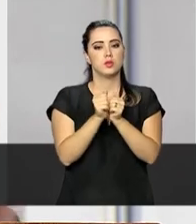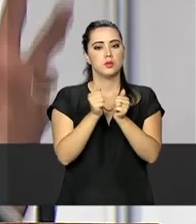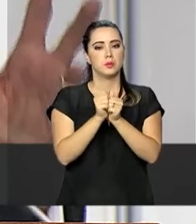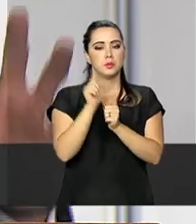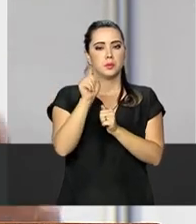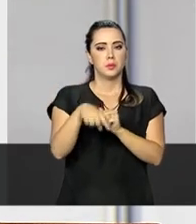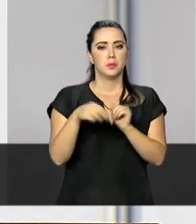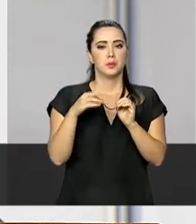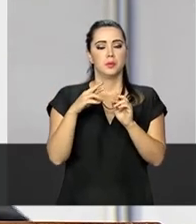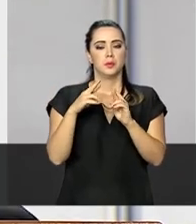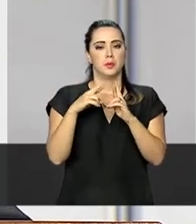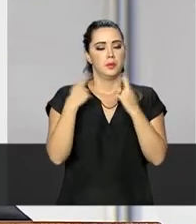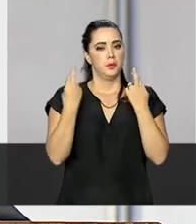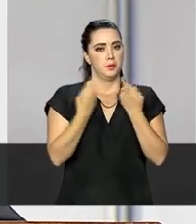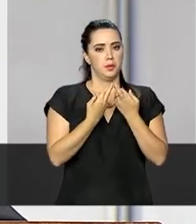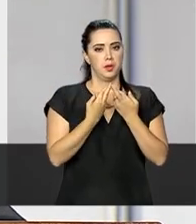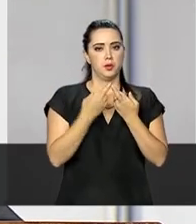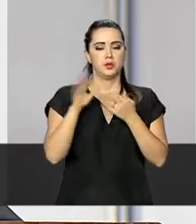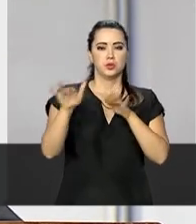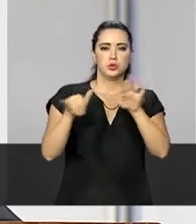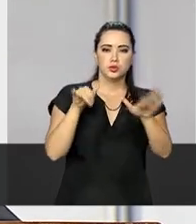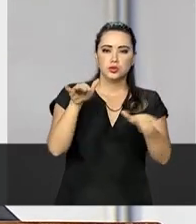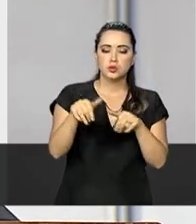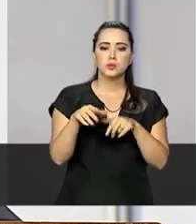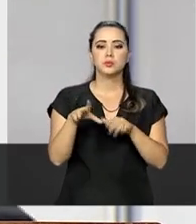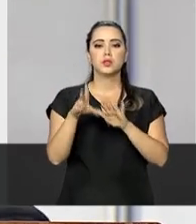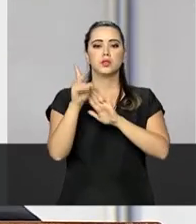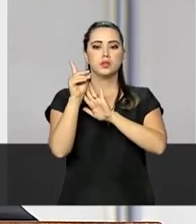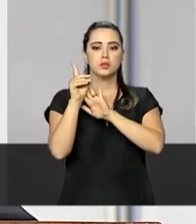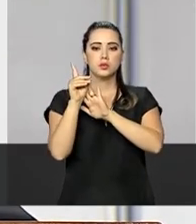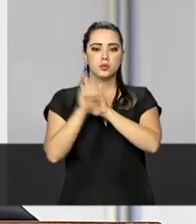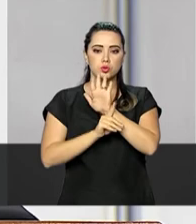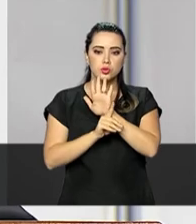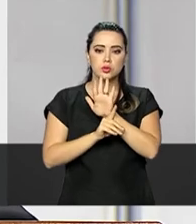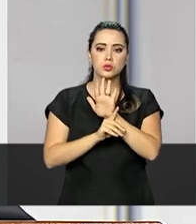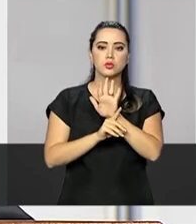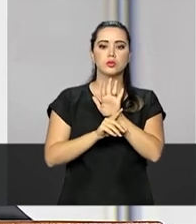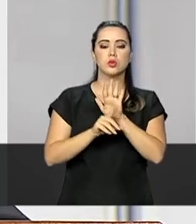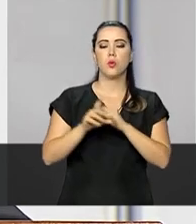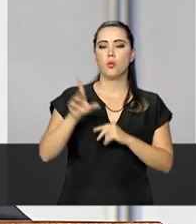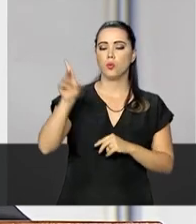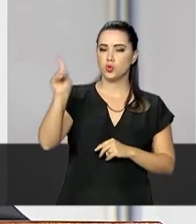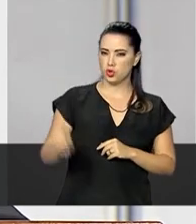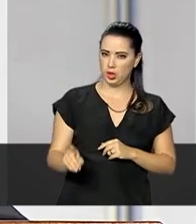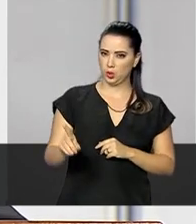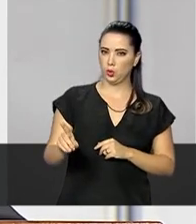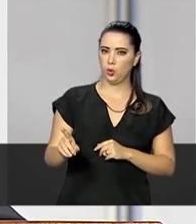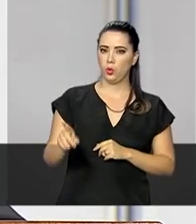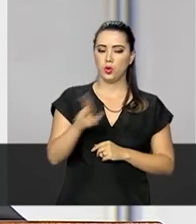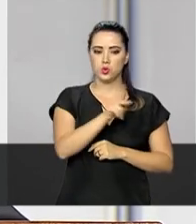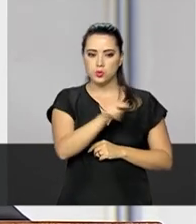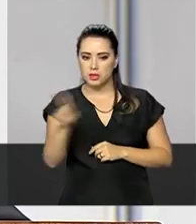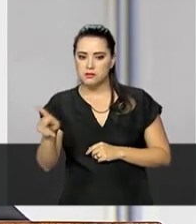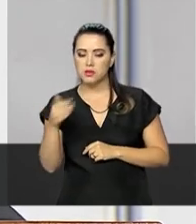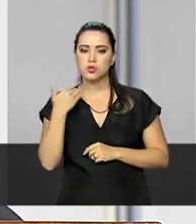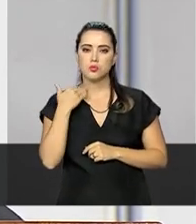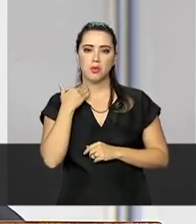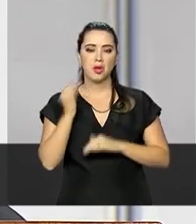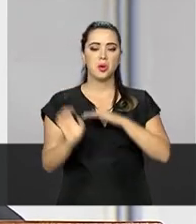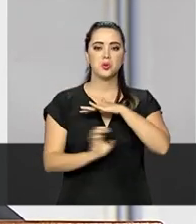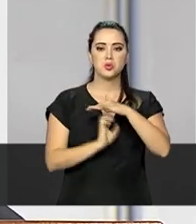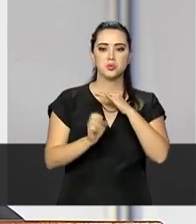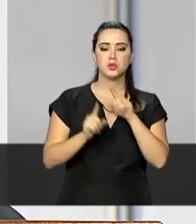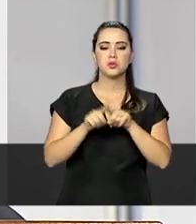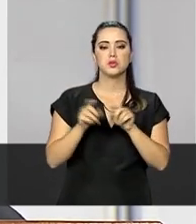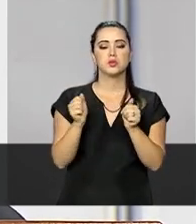os usos diretores-presidentes titulares das instituições bancárias empresas aqui esteve